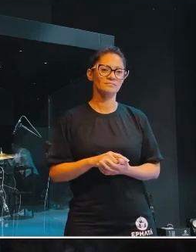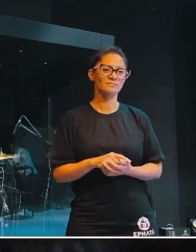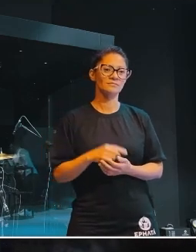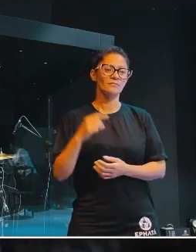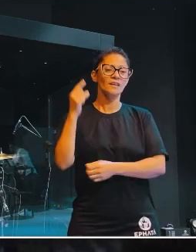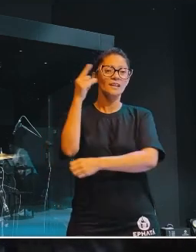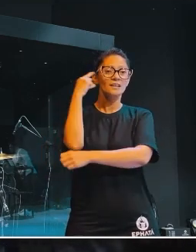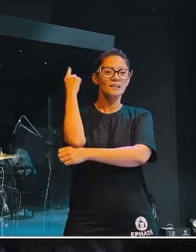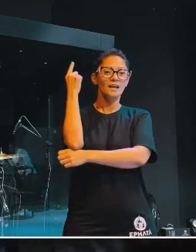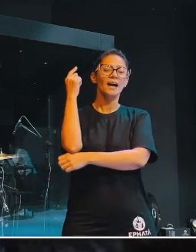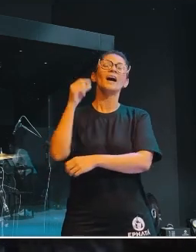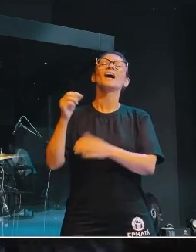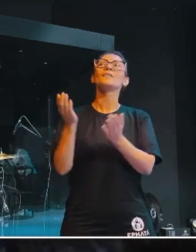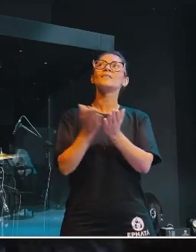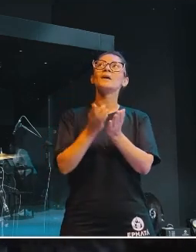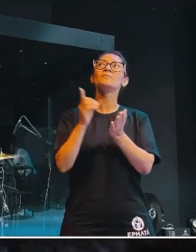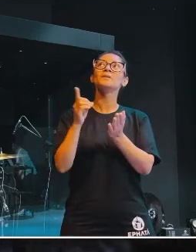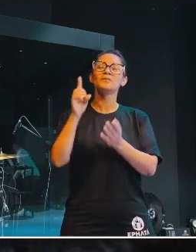4 irmãos.